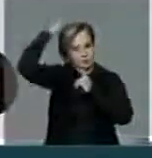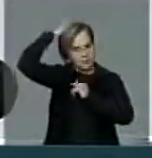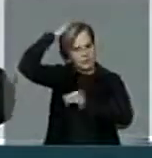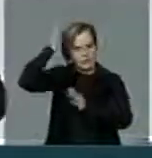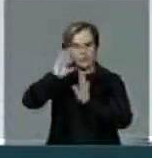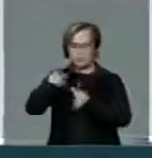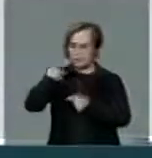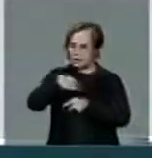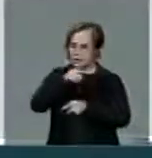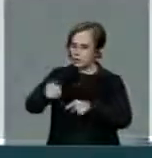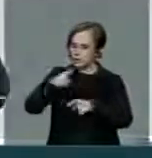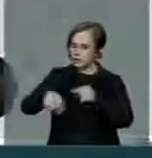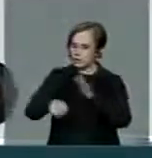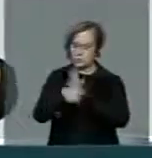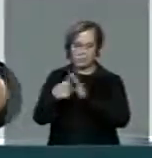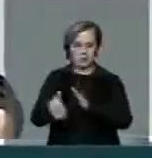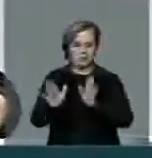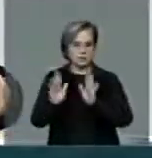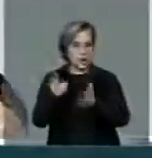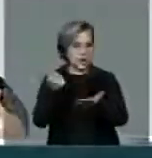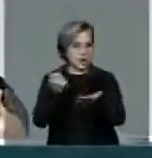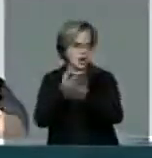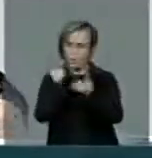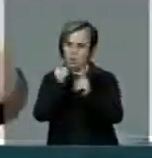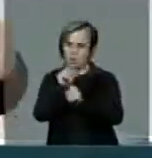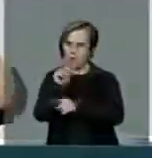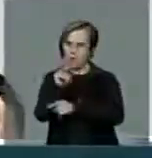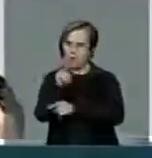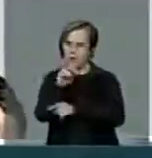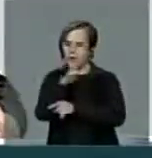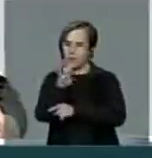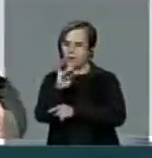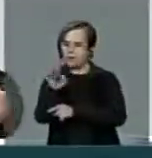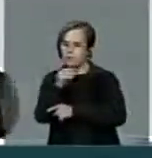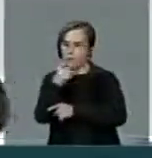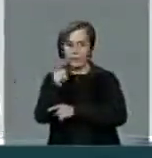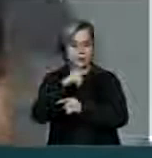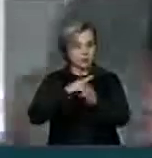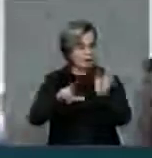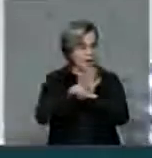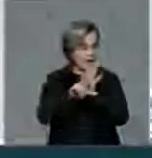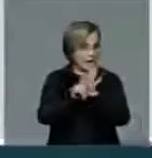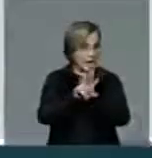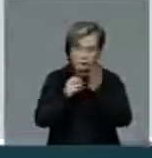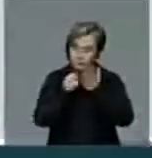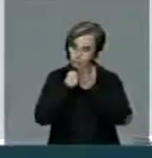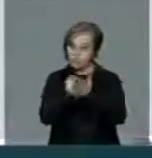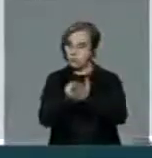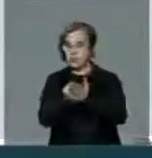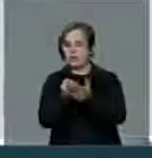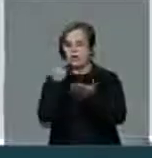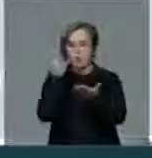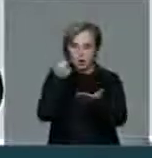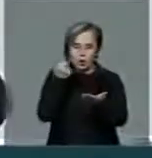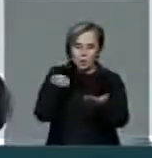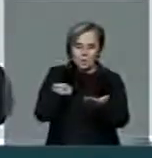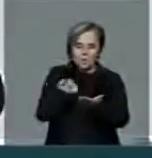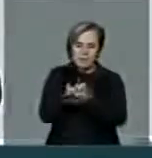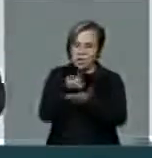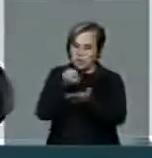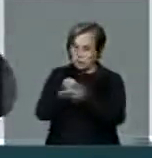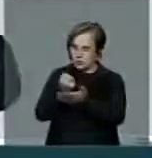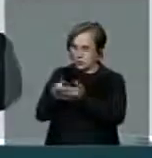já chamamos um diálogo e falamos assim, não é para cobrar a verbação, está na lei. Tá? E eles vão parar de fazer essa solicitação. Também